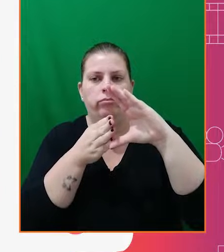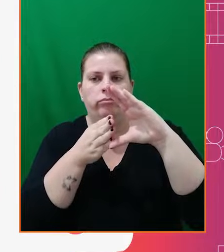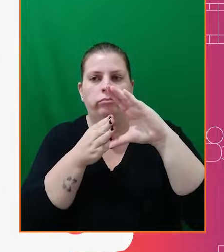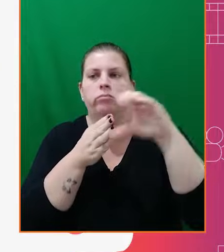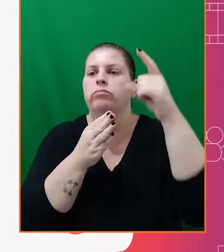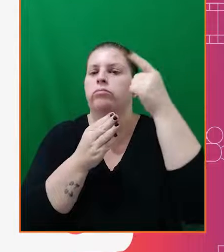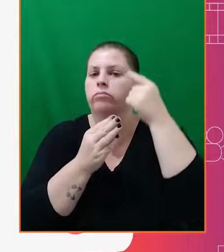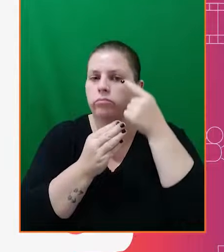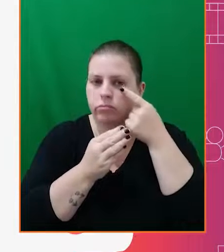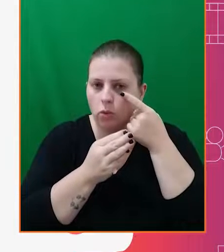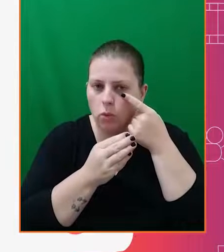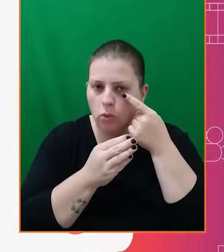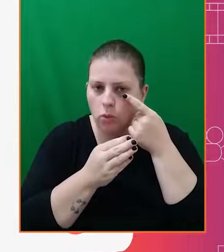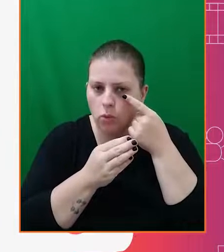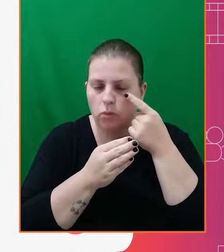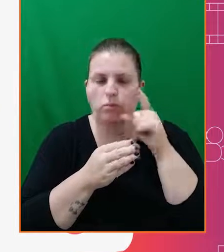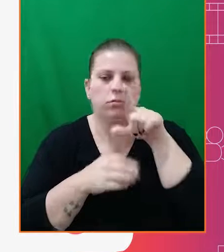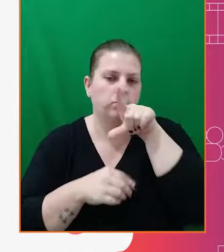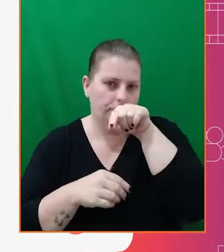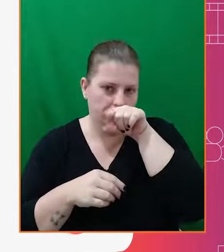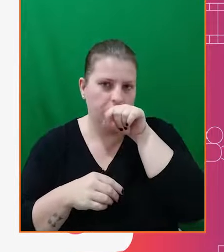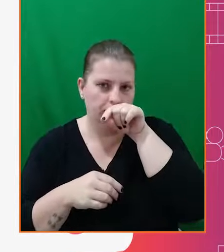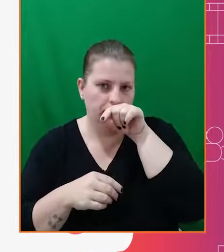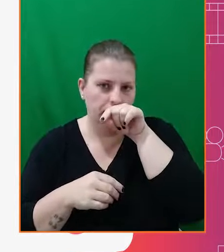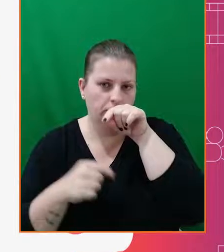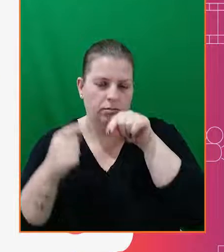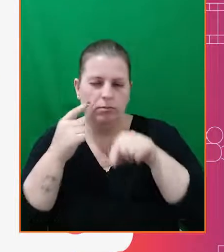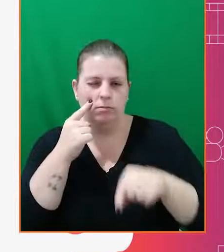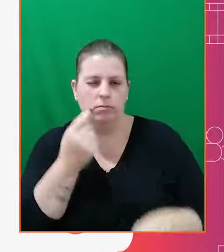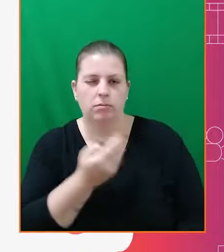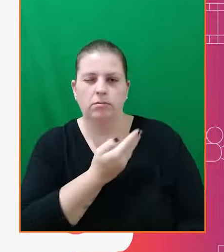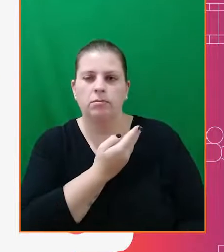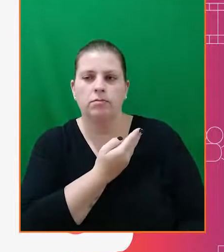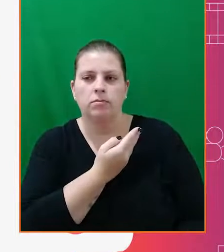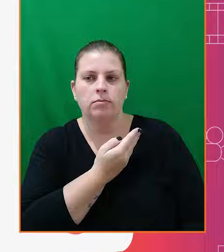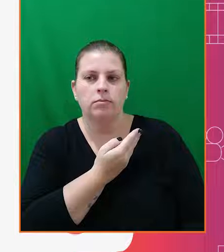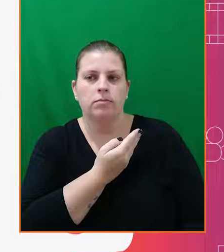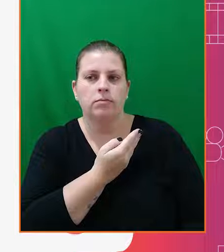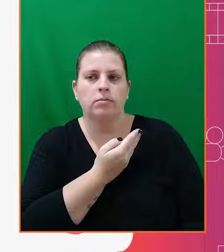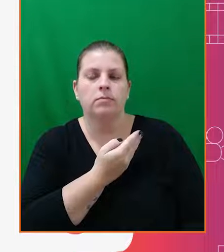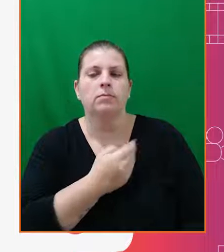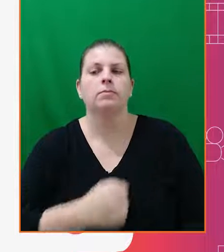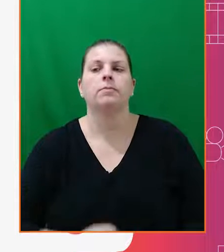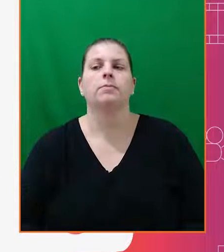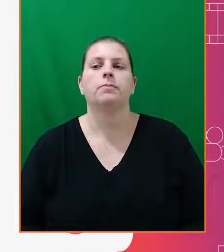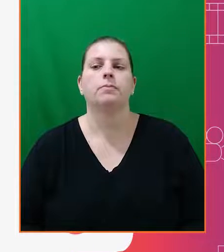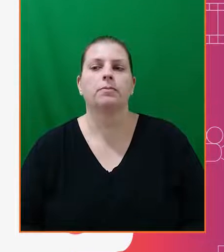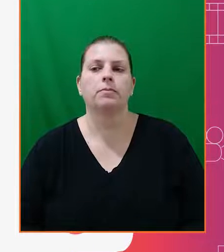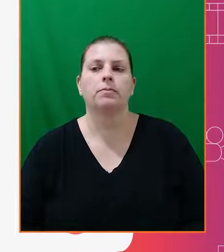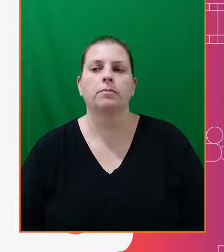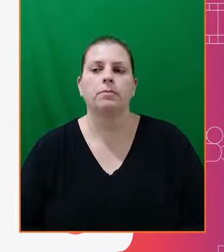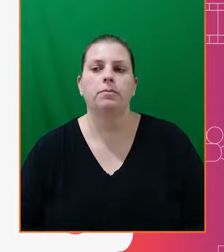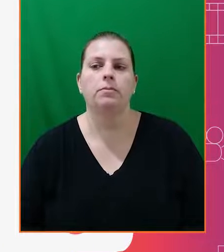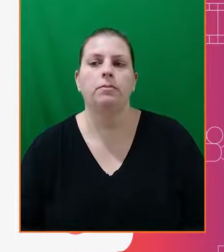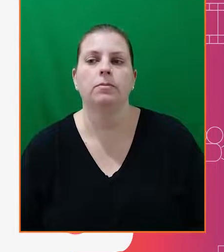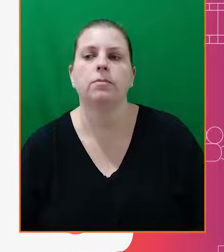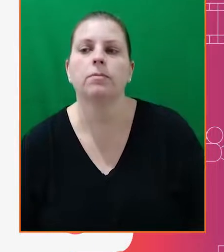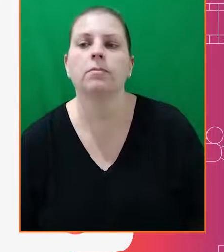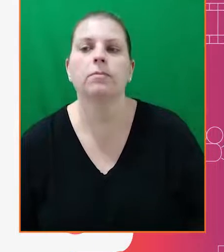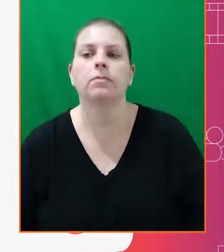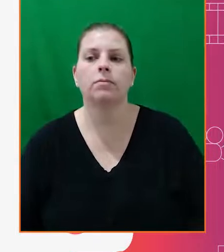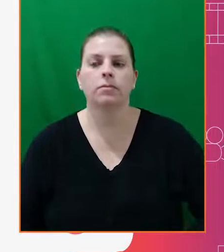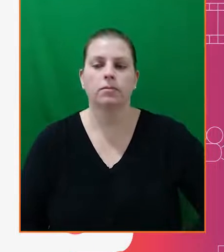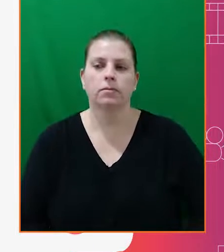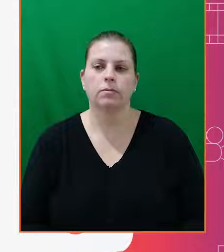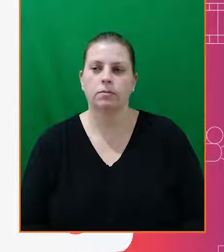E aí eu tenho uma pontinha do olho do meu passarinho. E aqui eu vou fazer a mesma coisa, dividir no meio. E aí